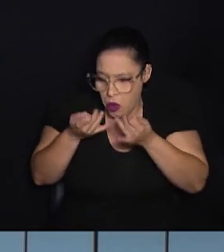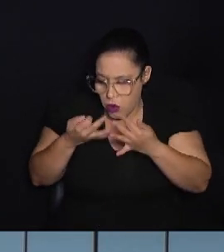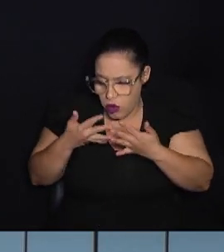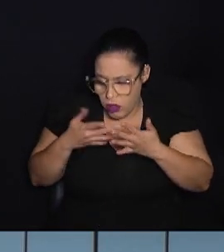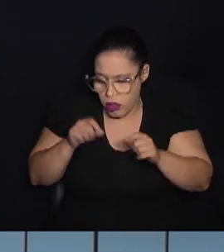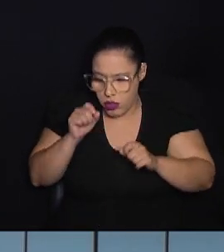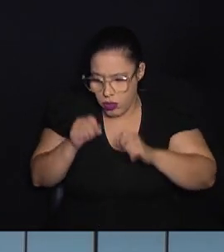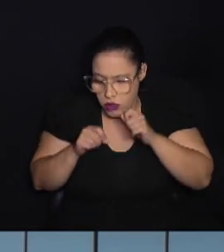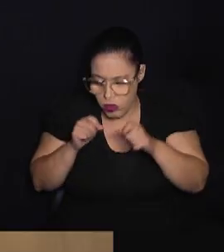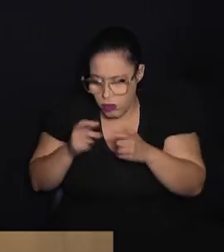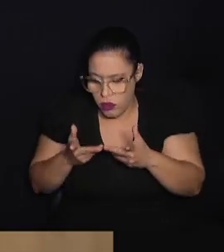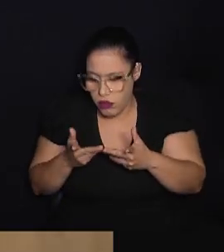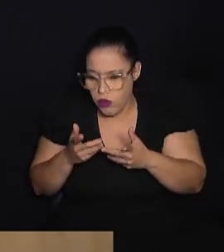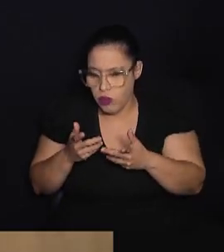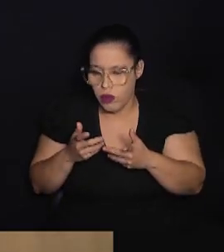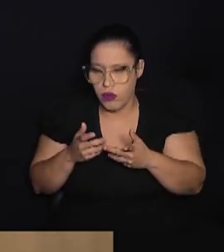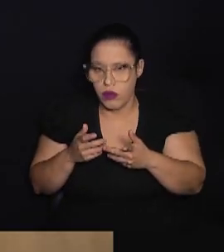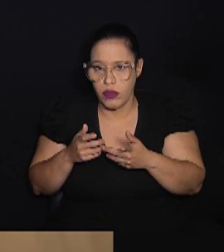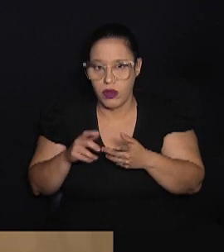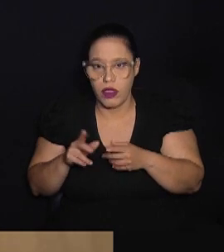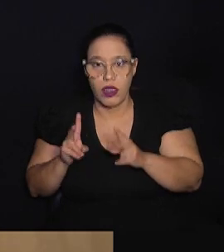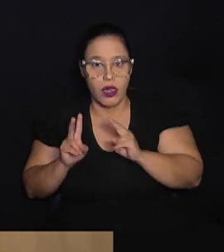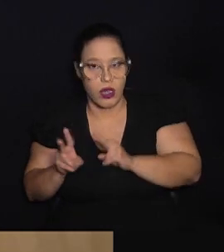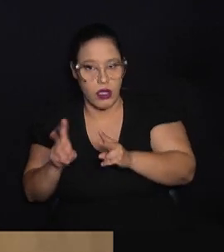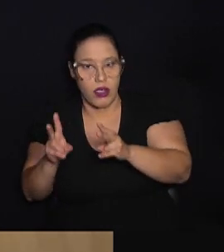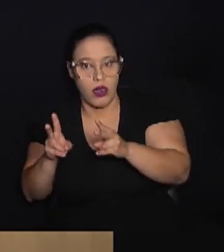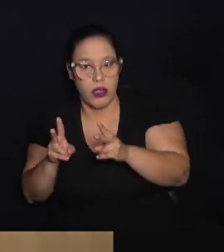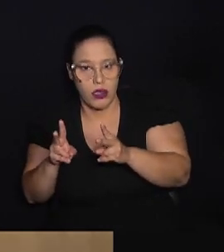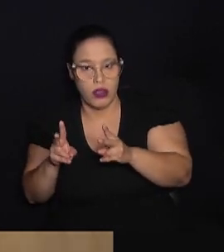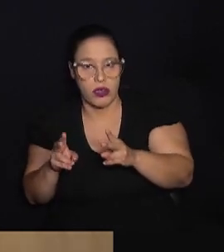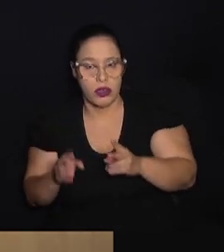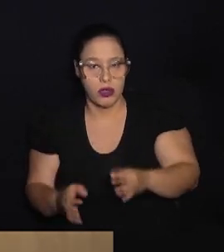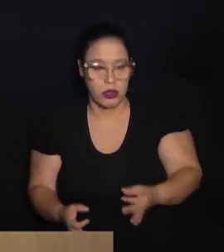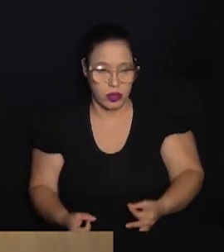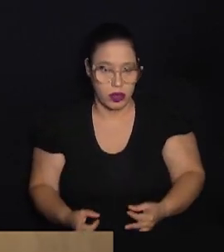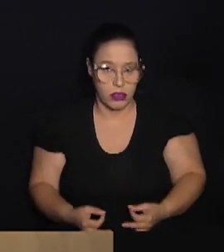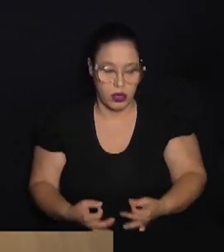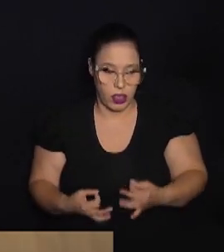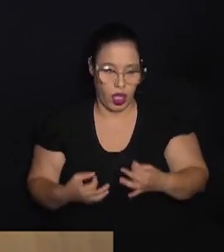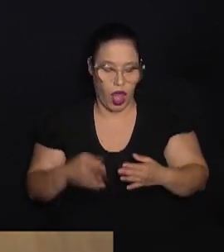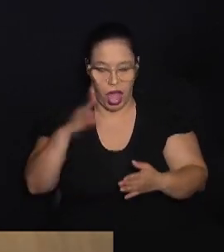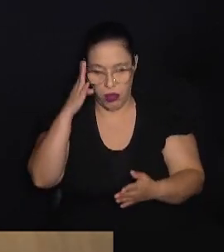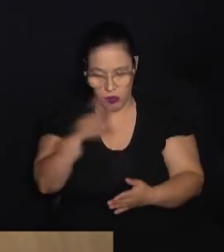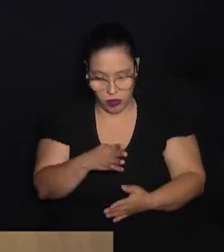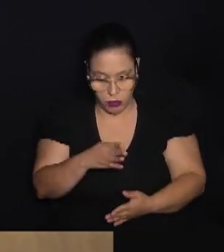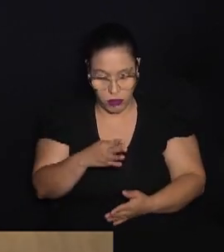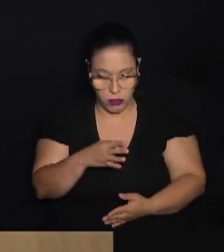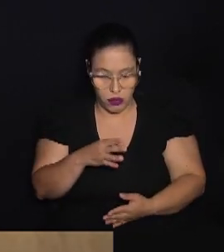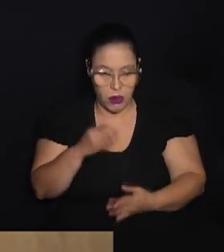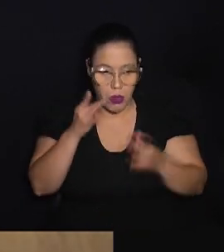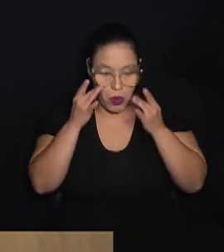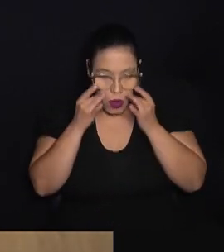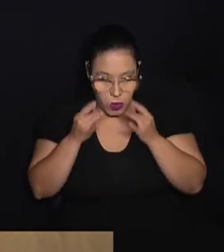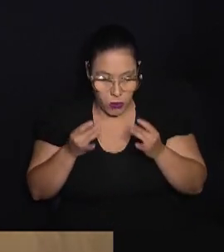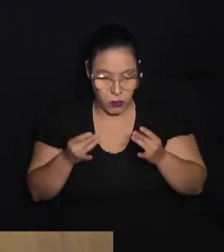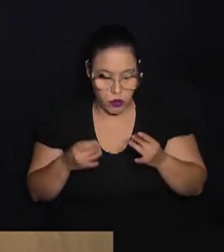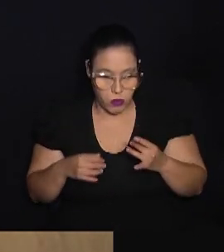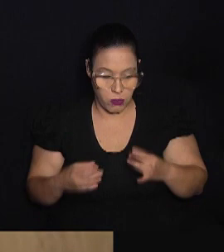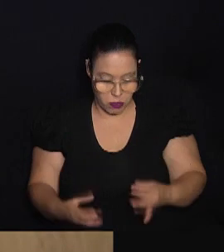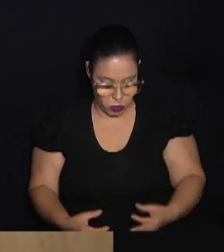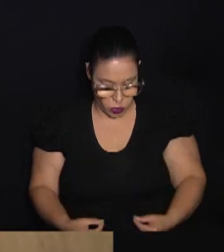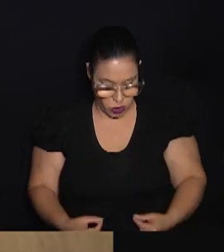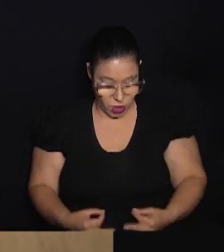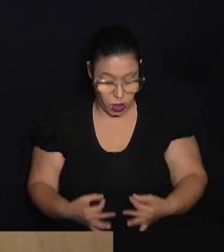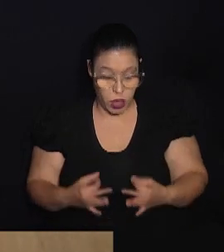sentido? Sempre que diagnosticado com câncer, a prioridade vai ser a gente focar no tratamento necessário para o